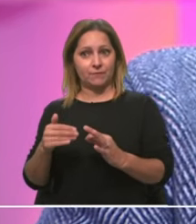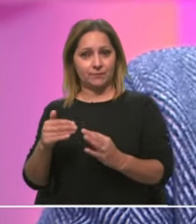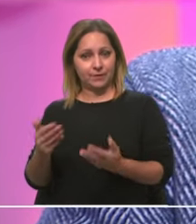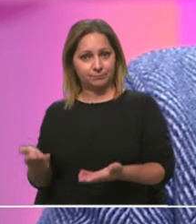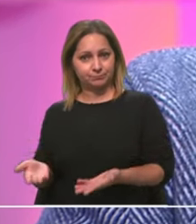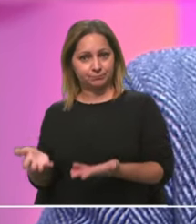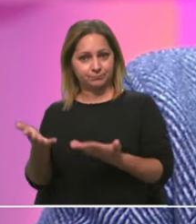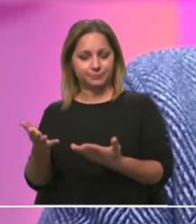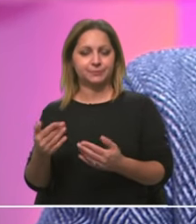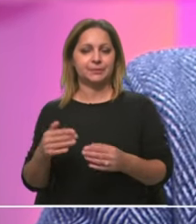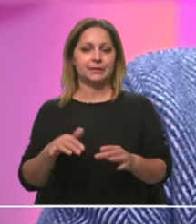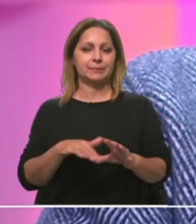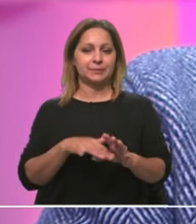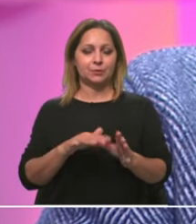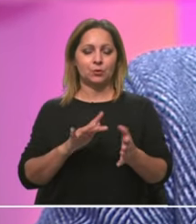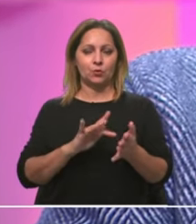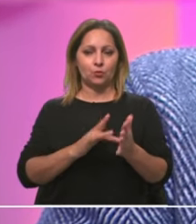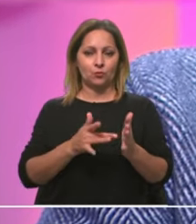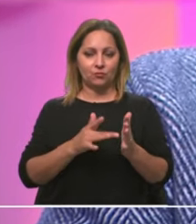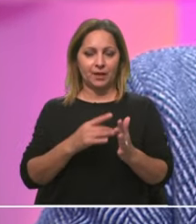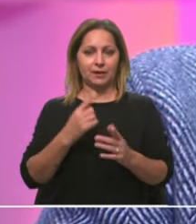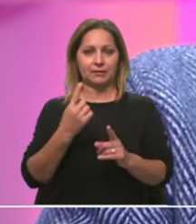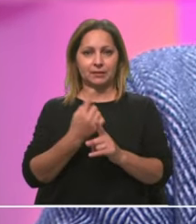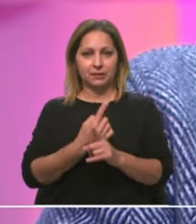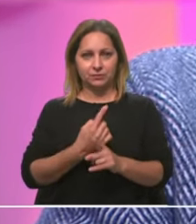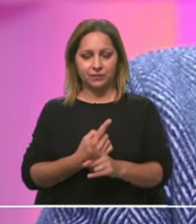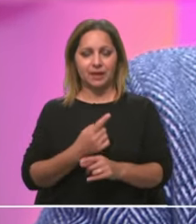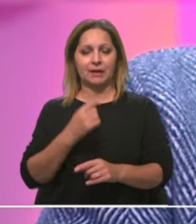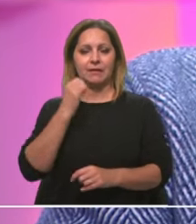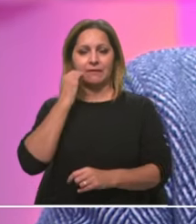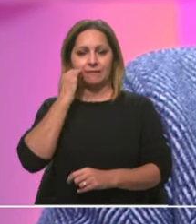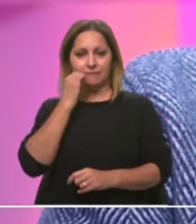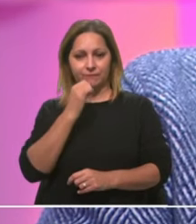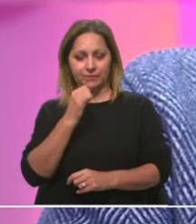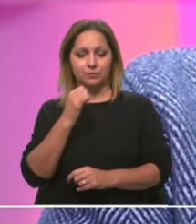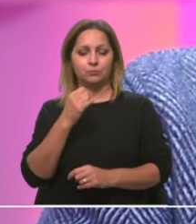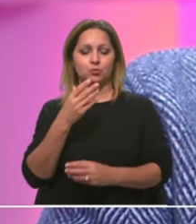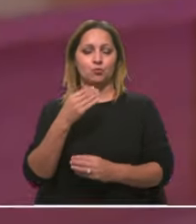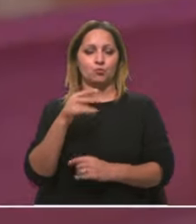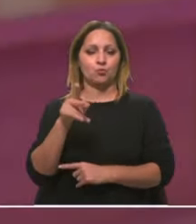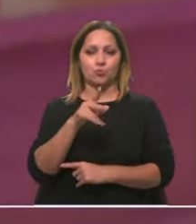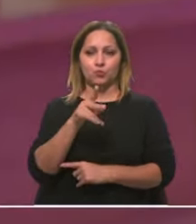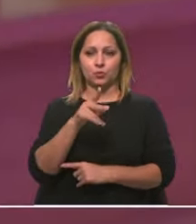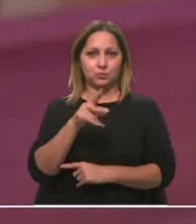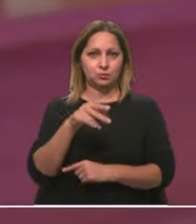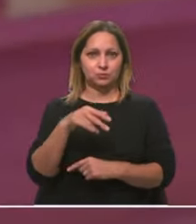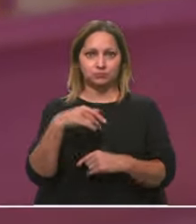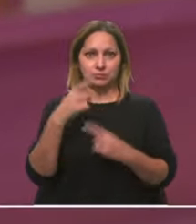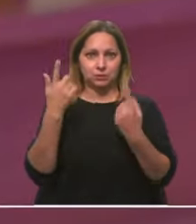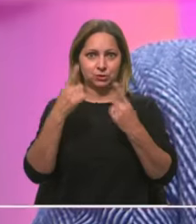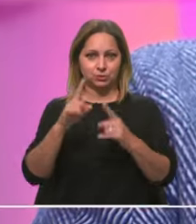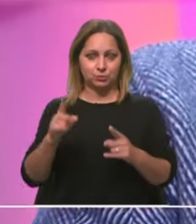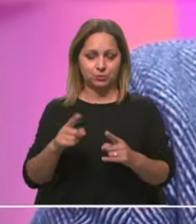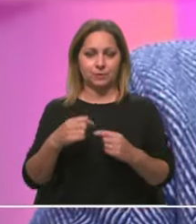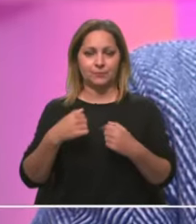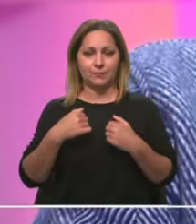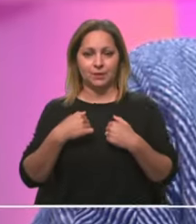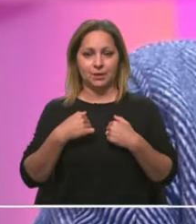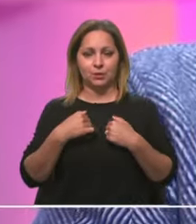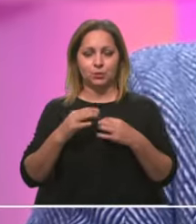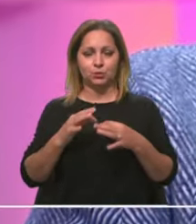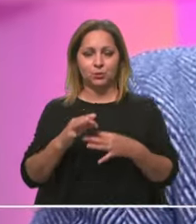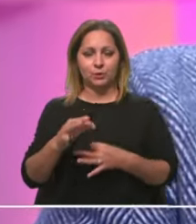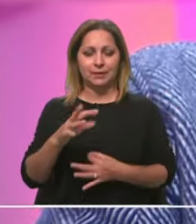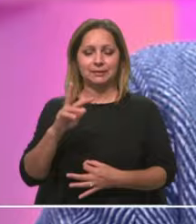várias novelas alguns filmes vários proj quase não parei esses esses